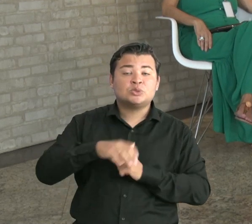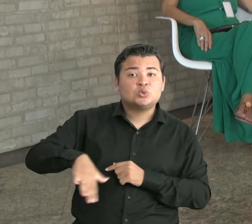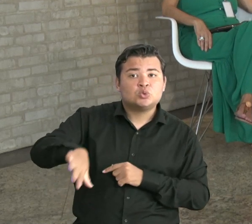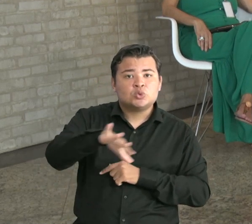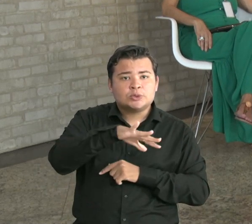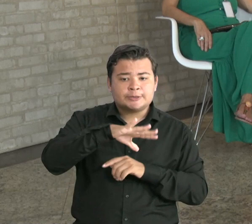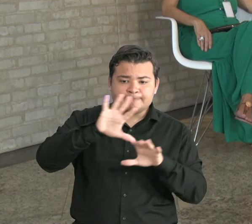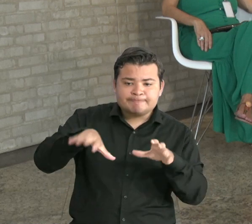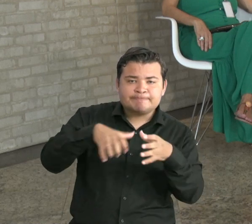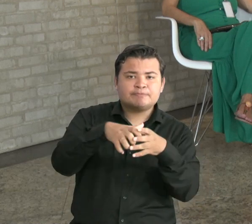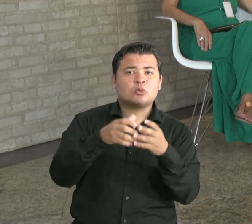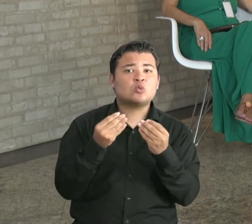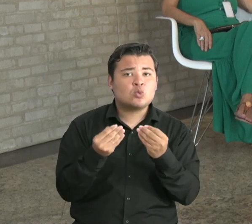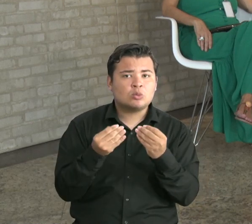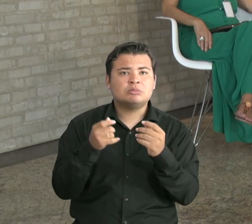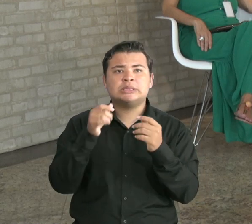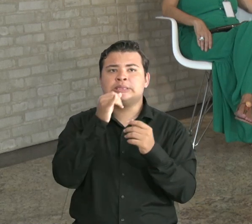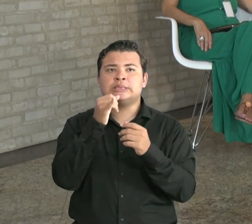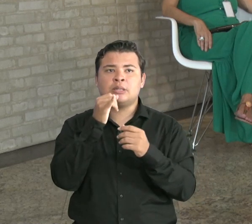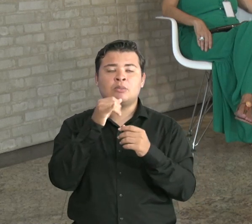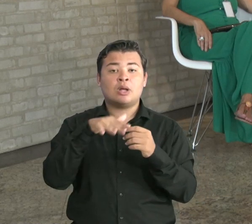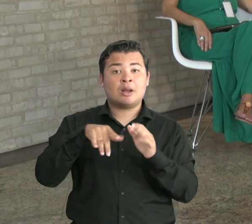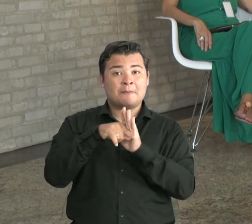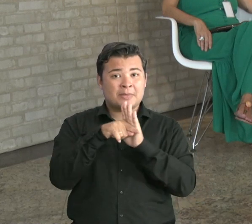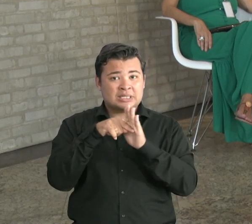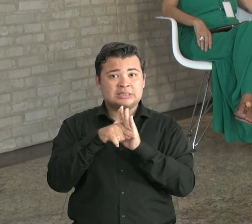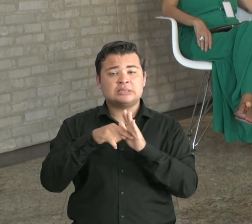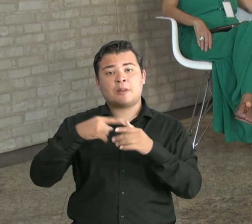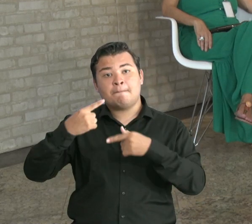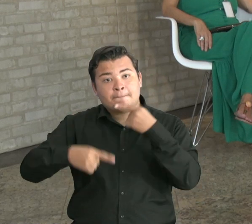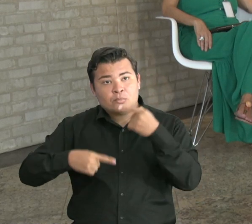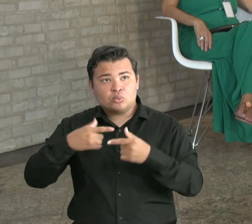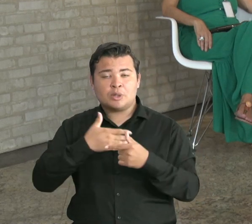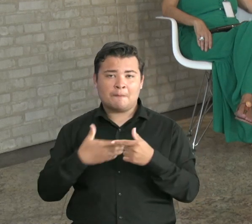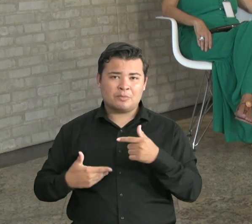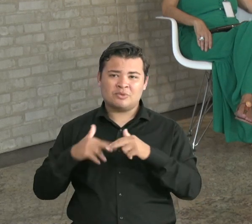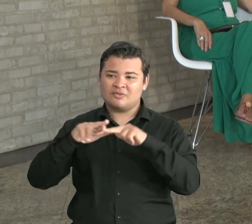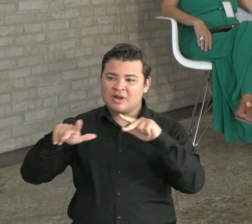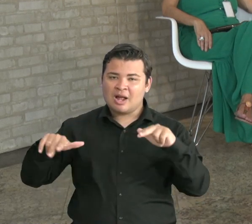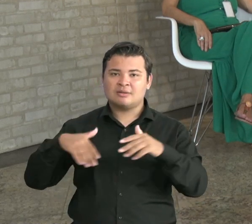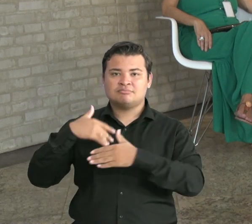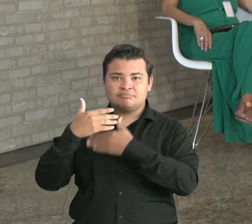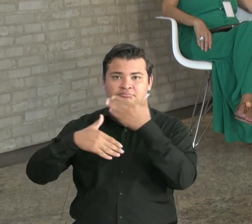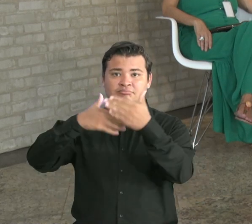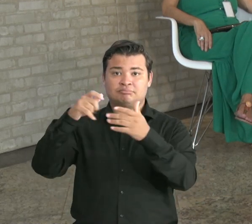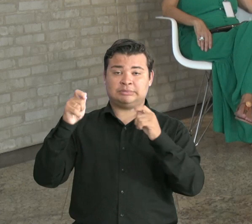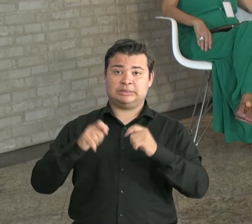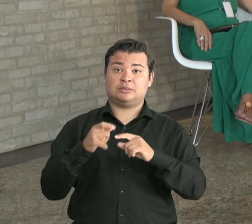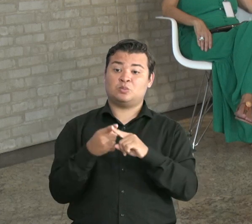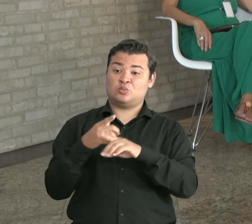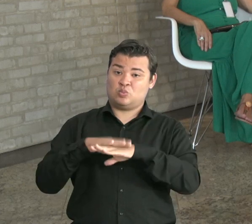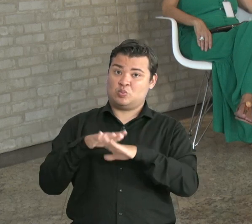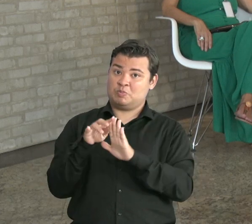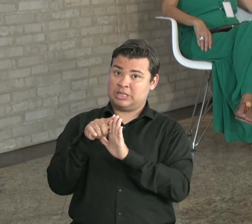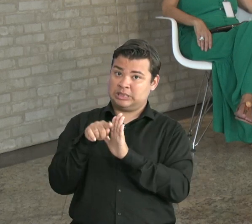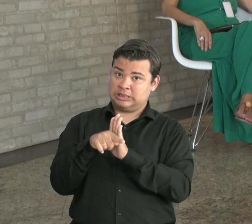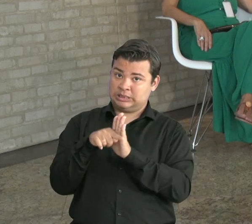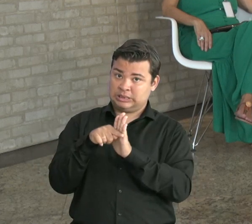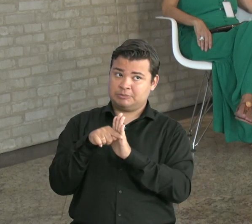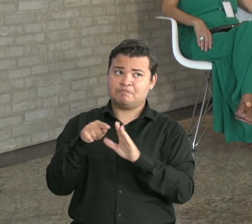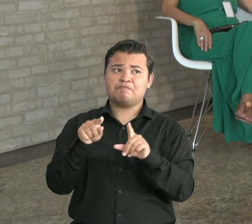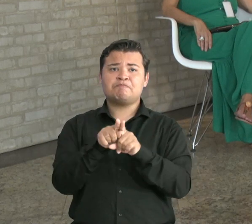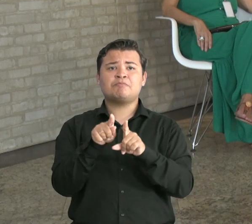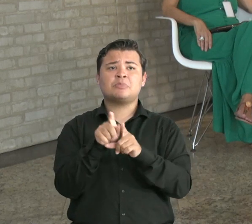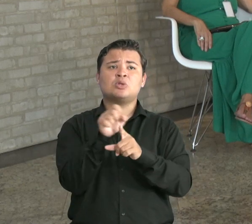meio do desenvolvimento de pesquisas e políticas públicas que podem surgir a partir dessas pesquisas? Como que a sociedade